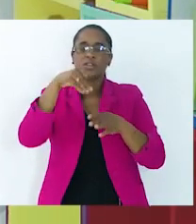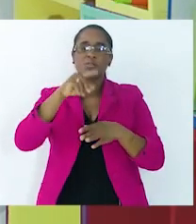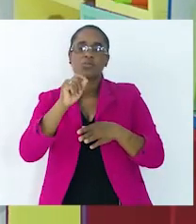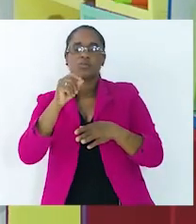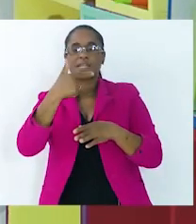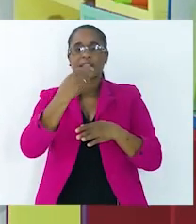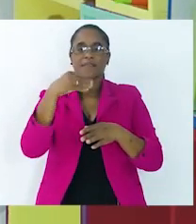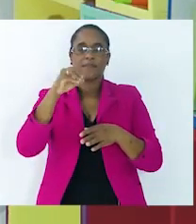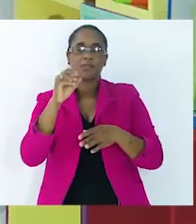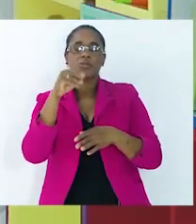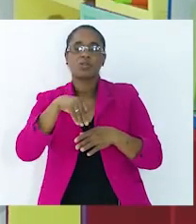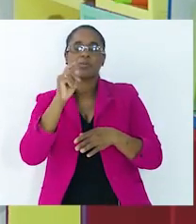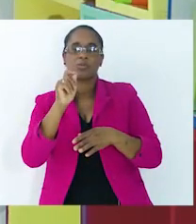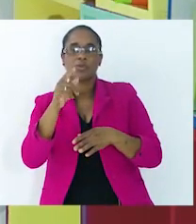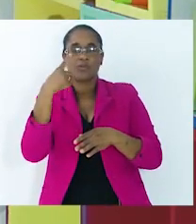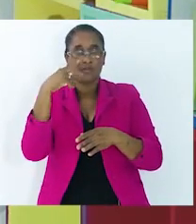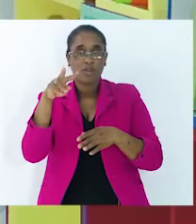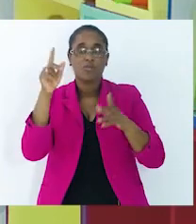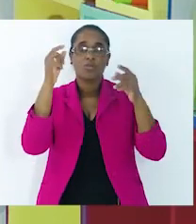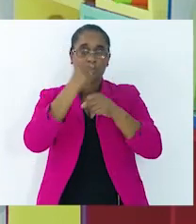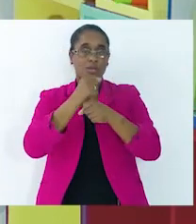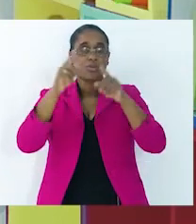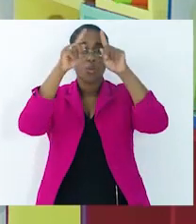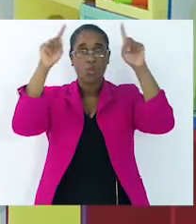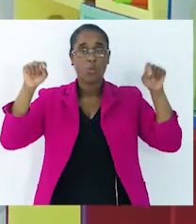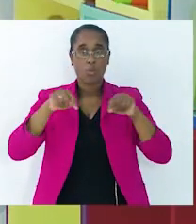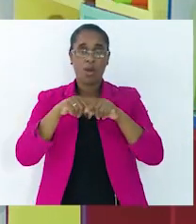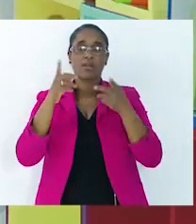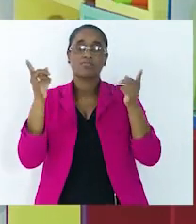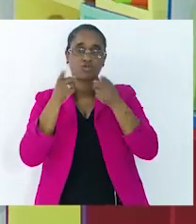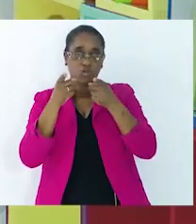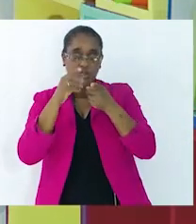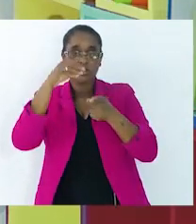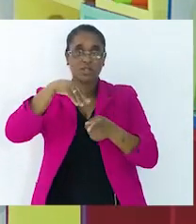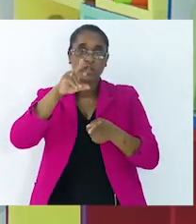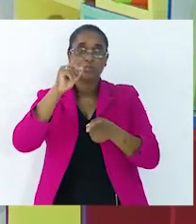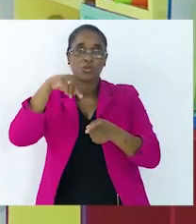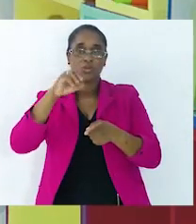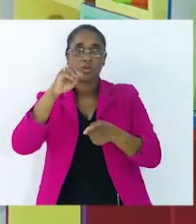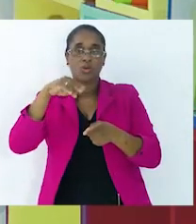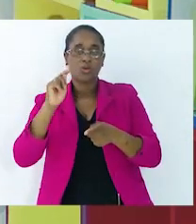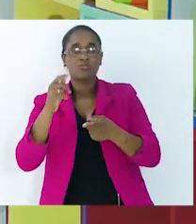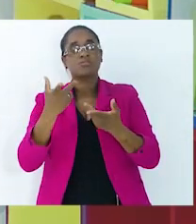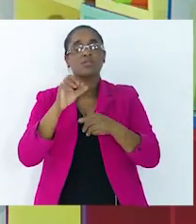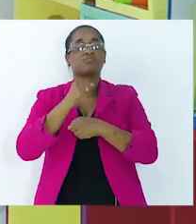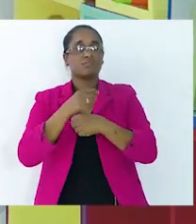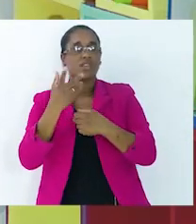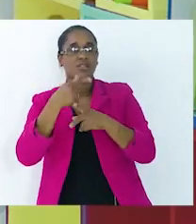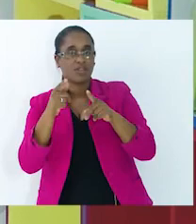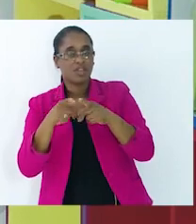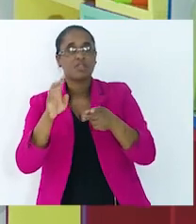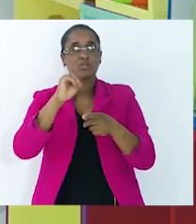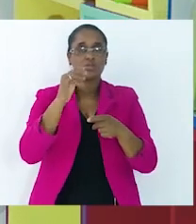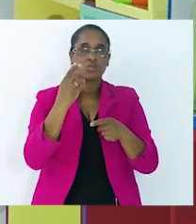de prononização, vimos um quadro síntese de pronomes com funções diferentes, de